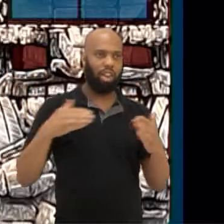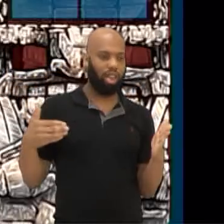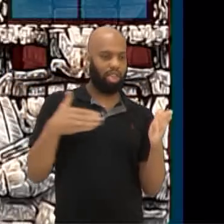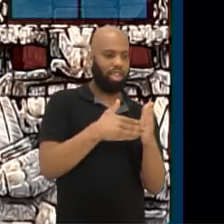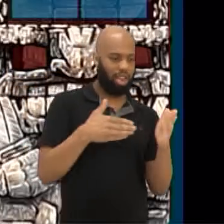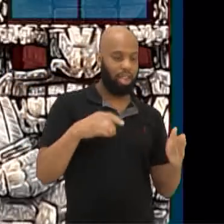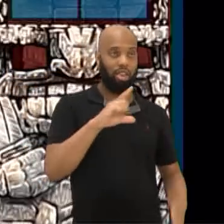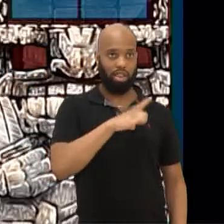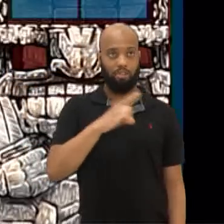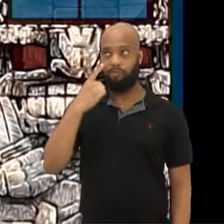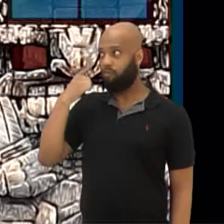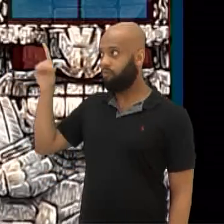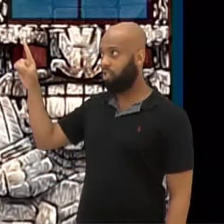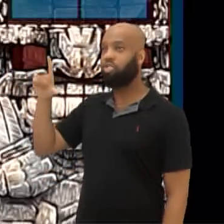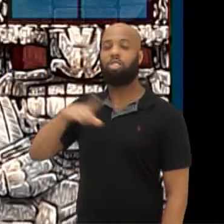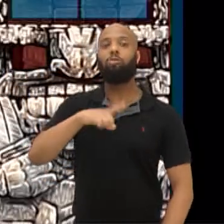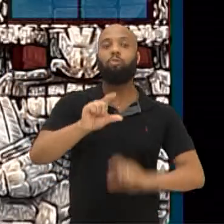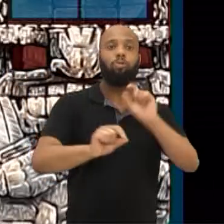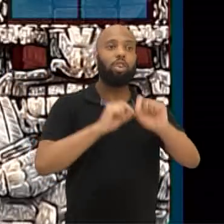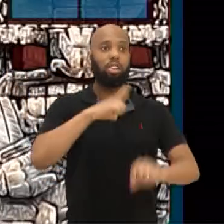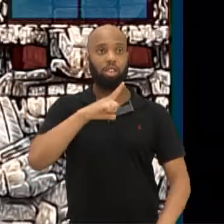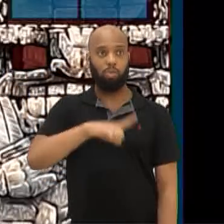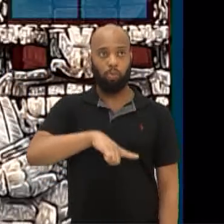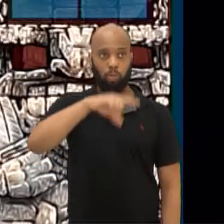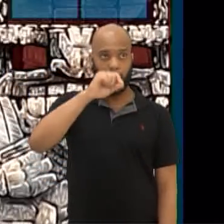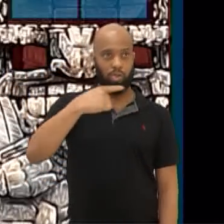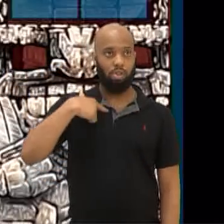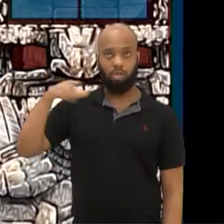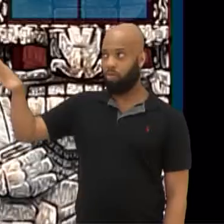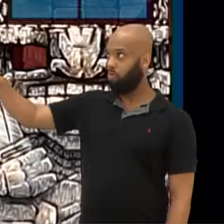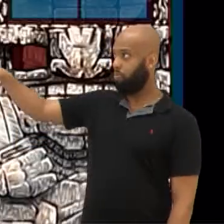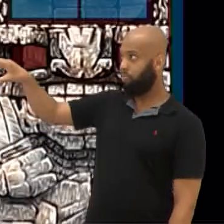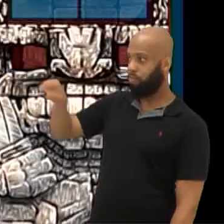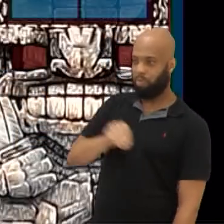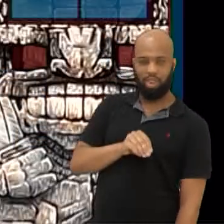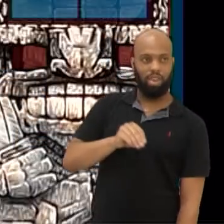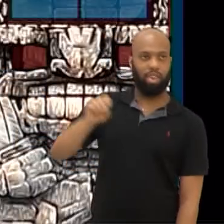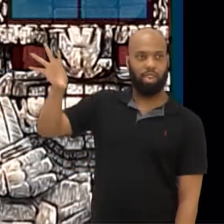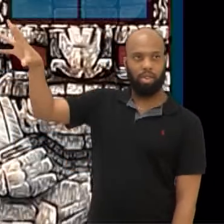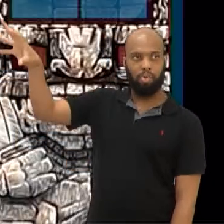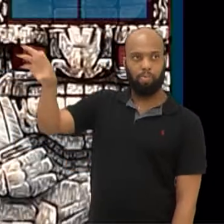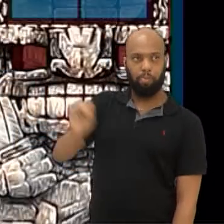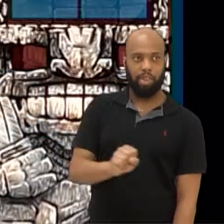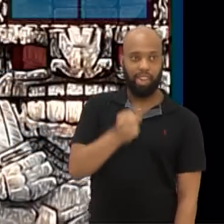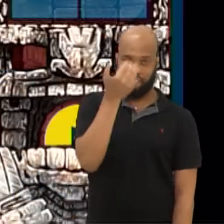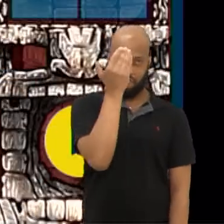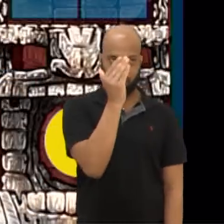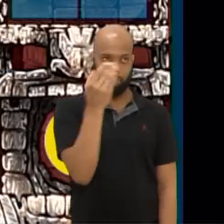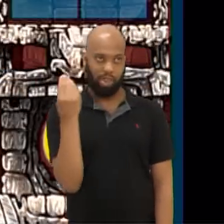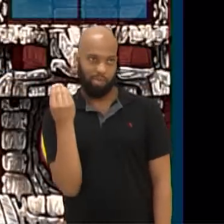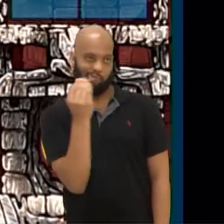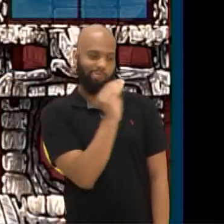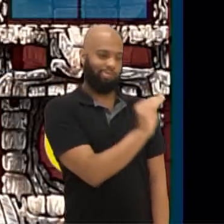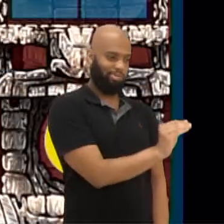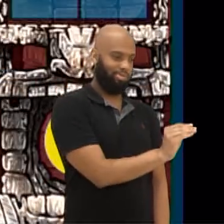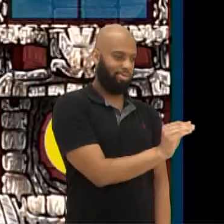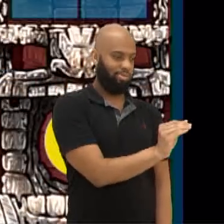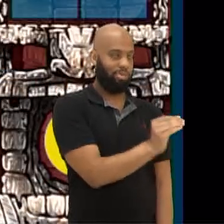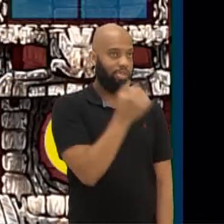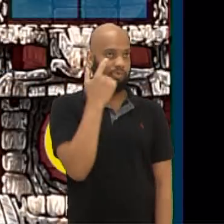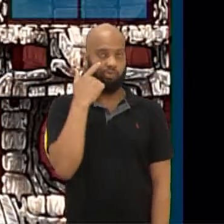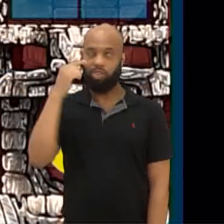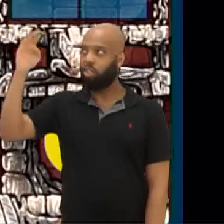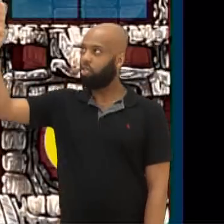que temos aqui. Então, aqui nós temos uma opção. Vou pegar, né, aqui o espelho e vou colocar